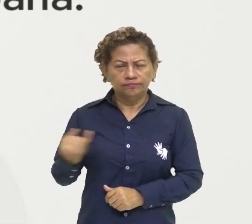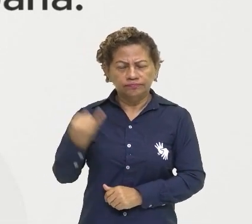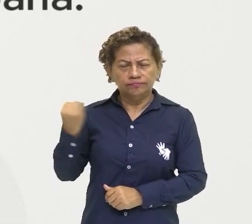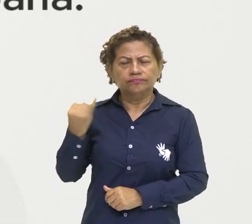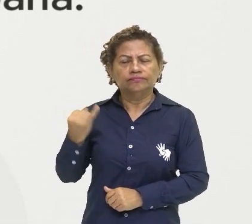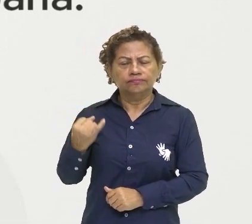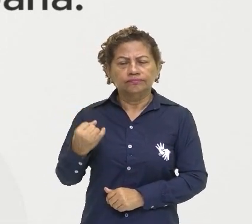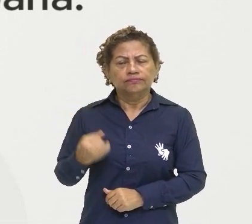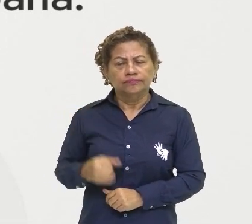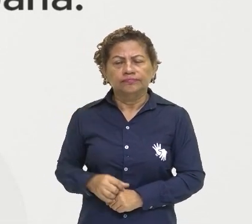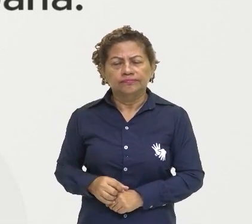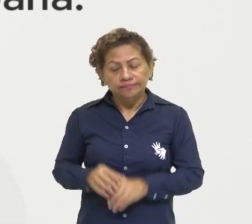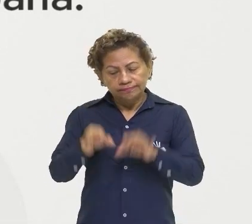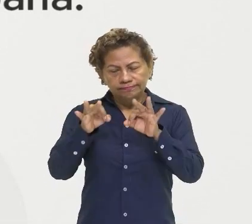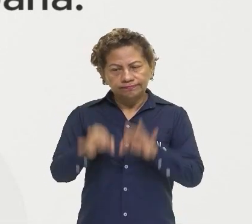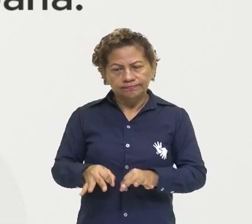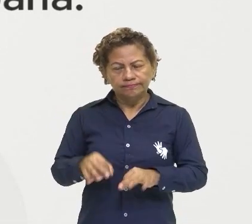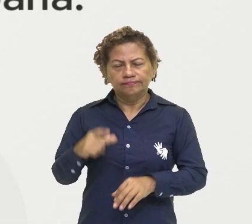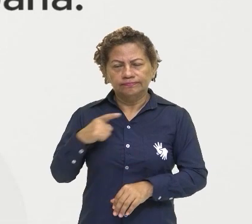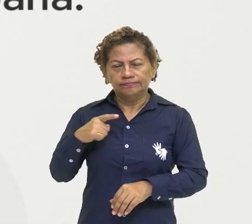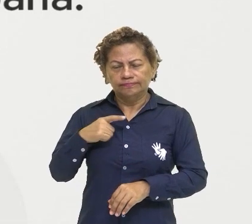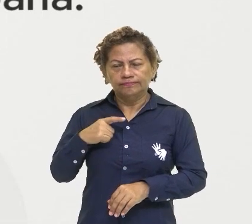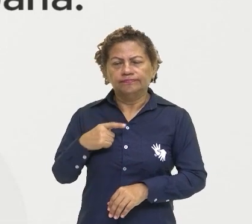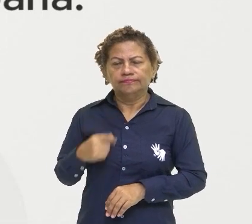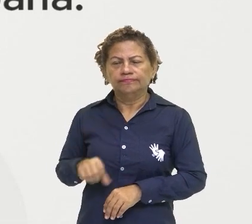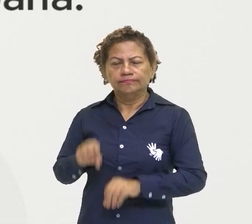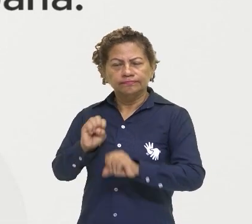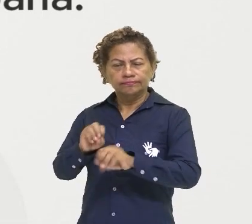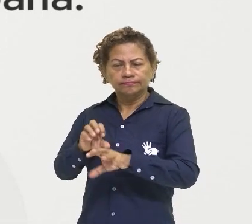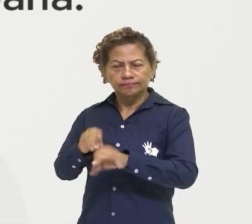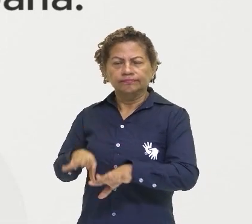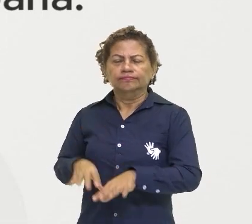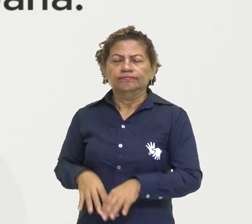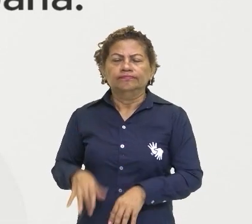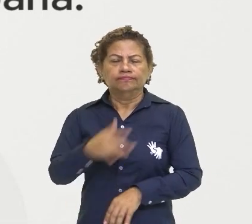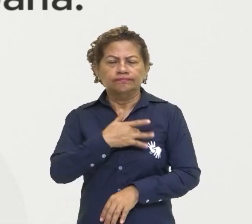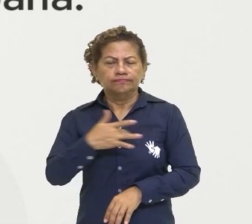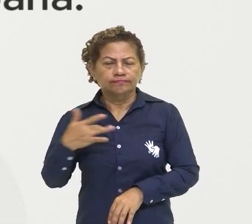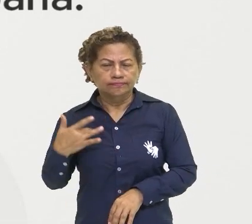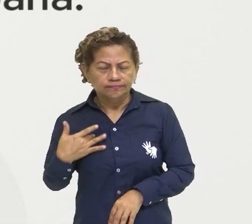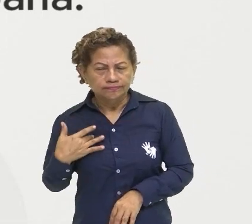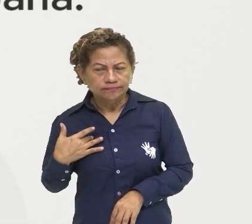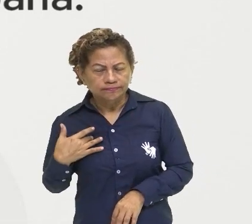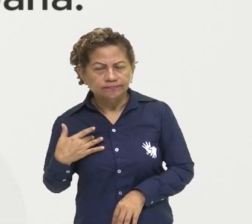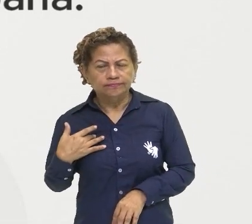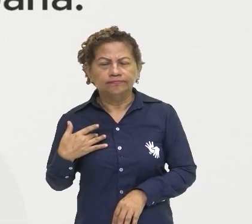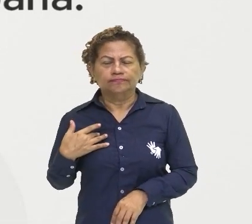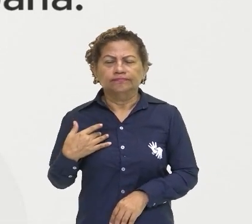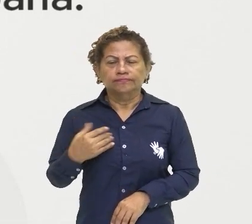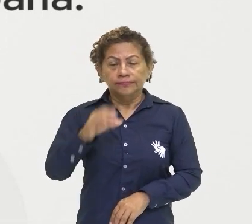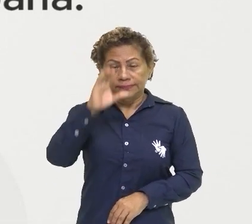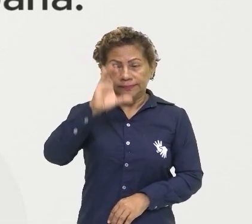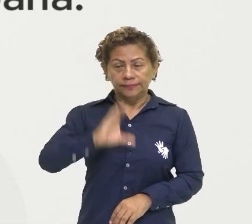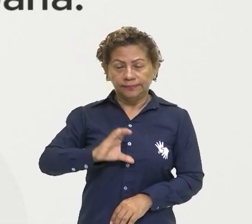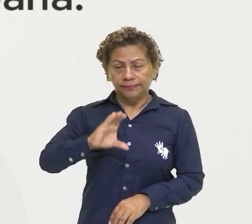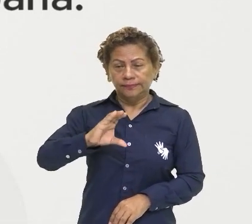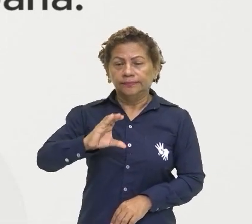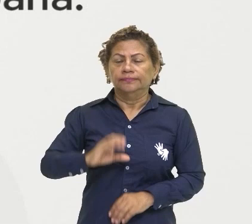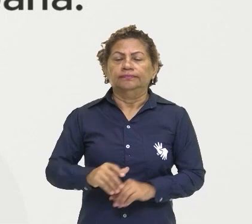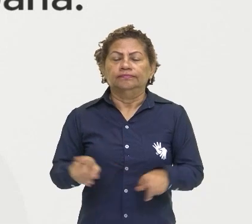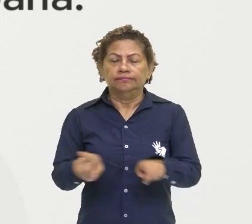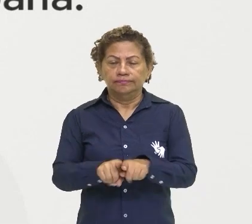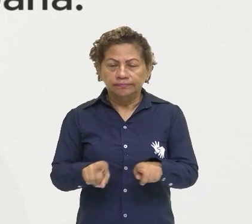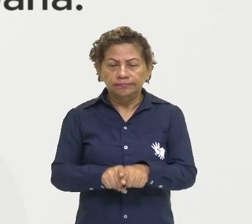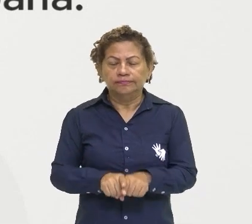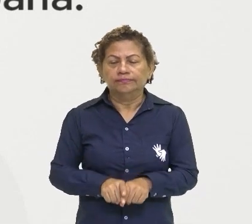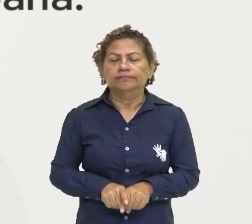educação, garantir o princípio da reforma urbana, o direito à cidade e a cidadania, tá? Gestão